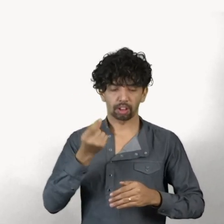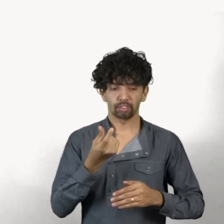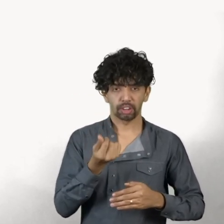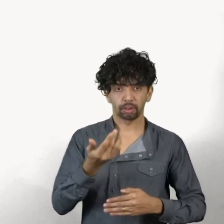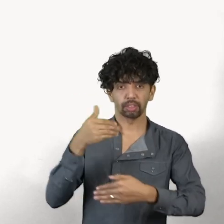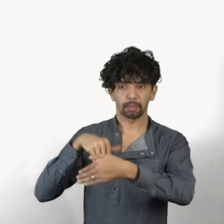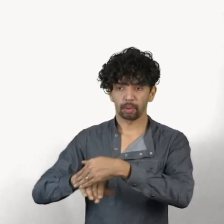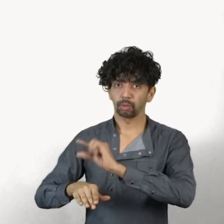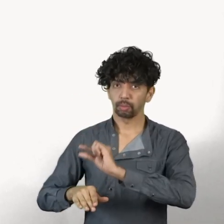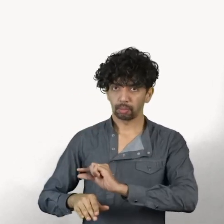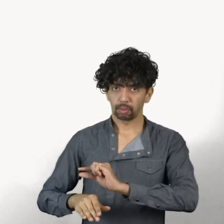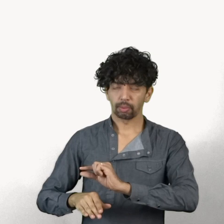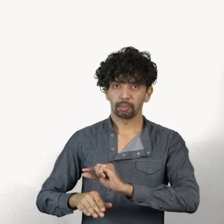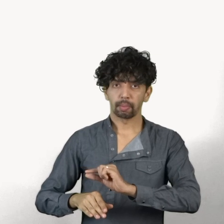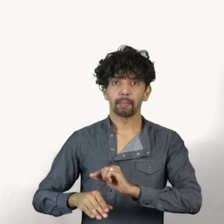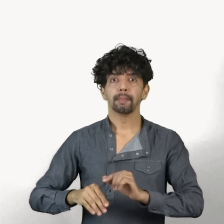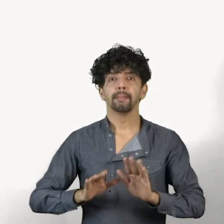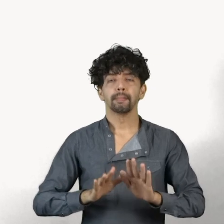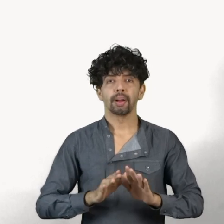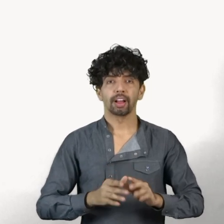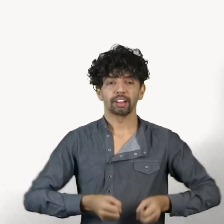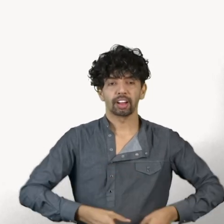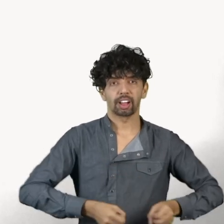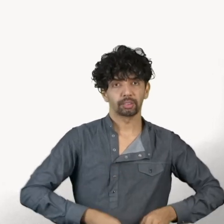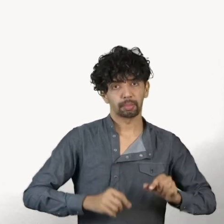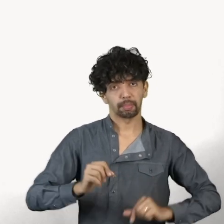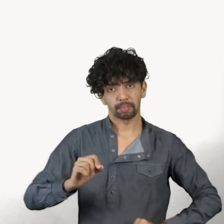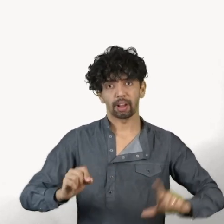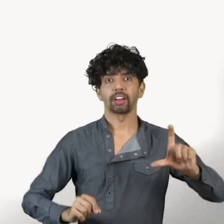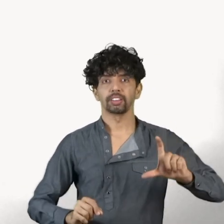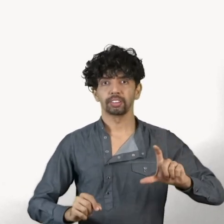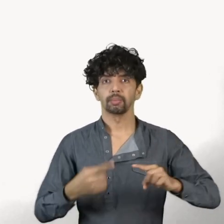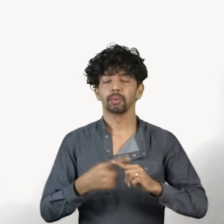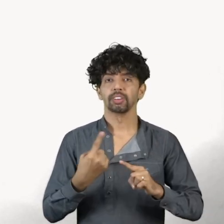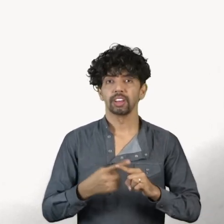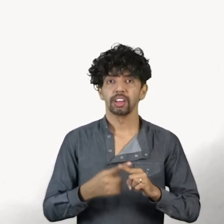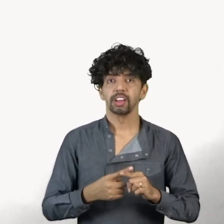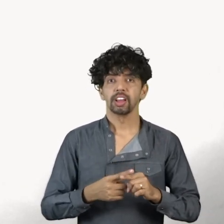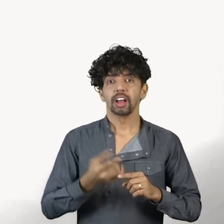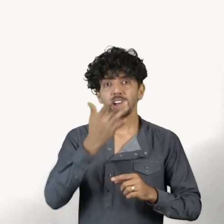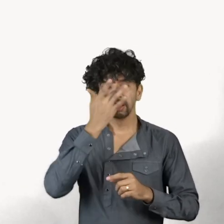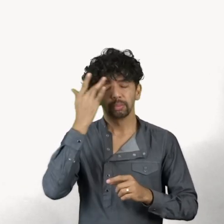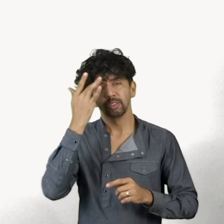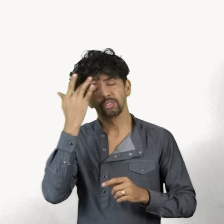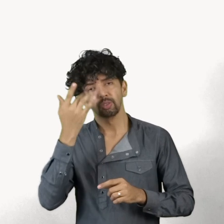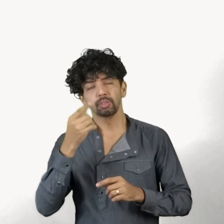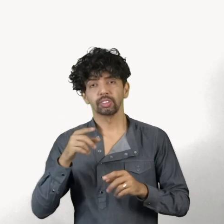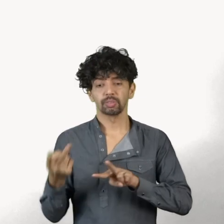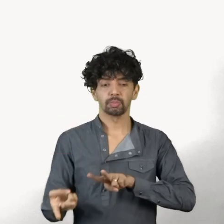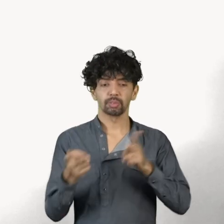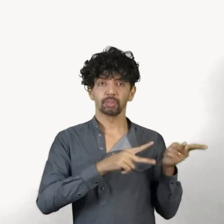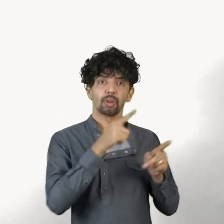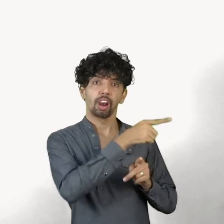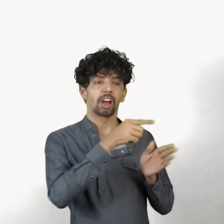gastos, fevereiro também. Agora, por que será? Porque muitas pessoas estavam migrando para a Bolsa de